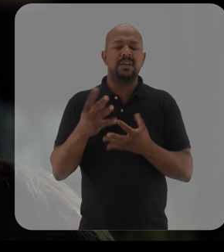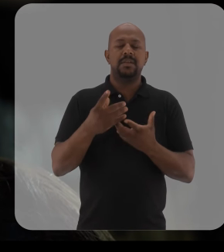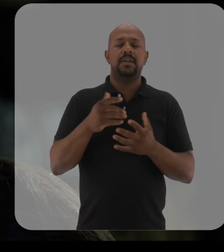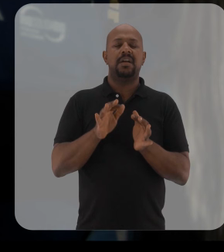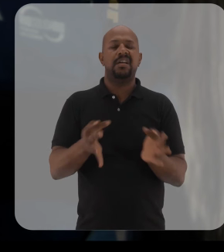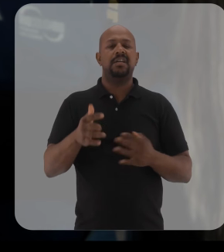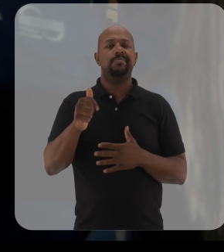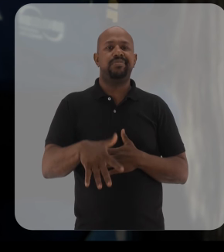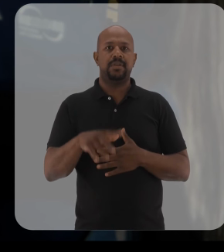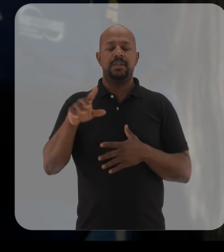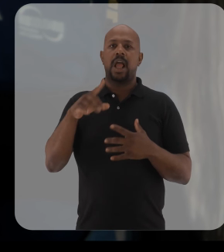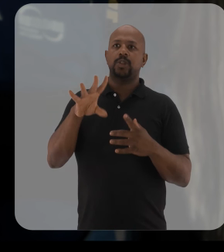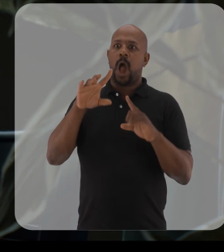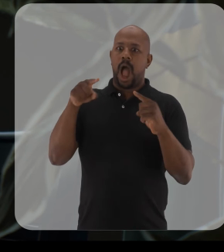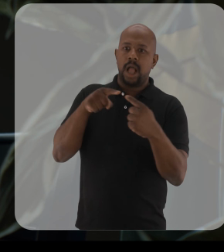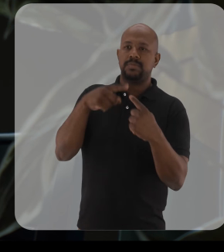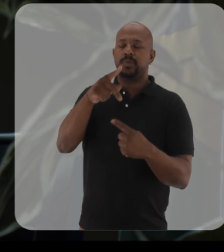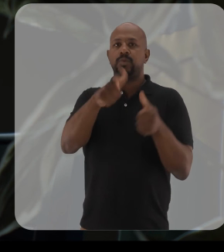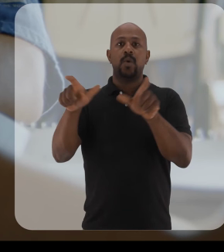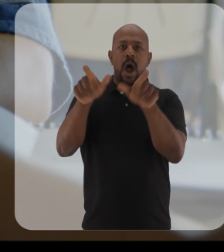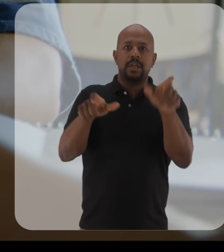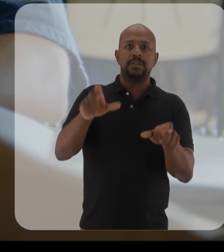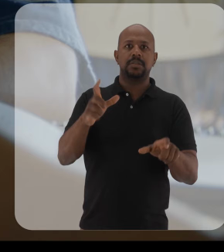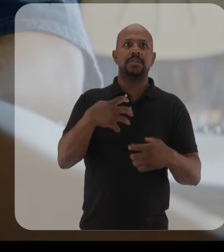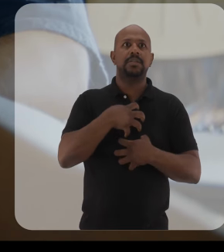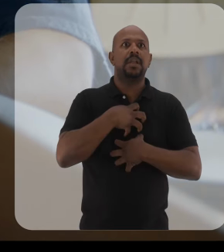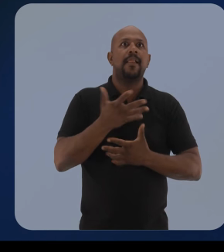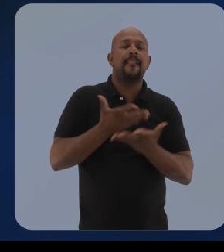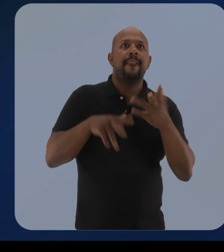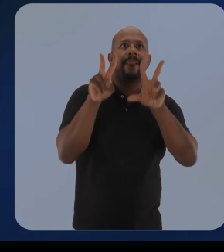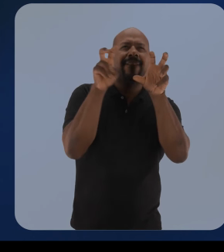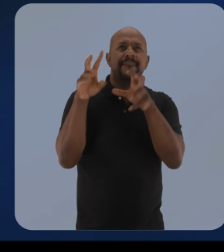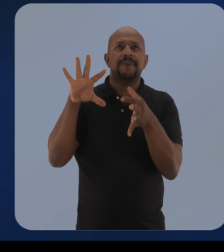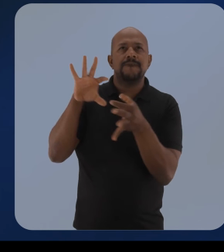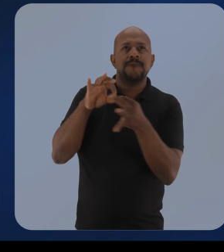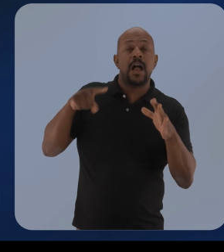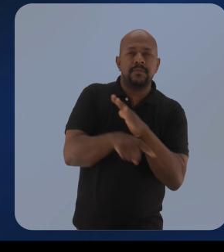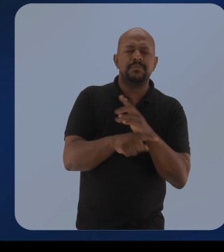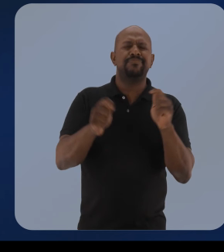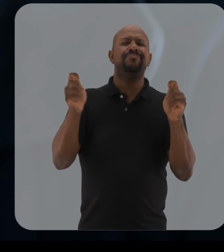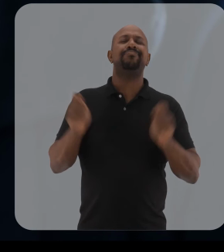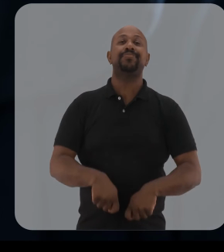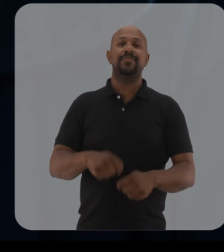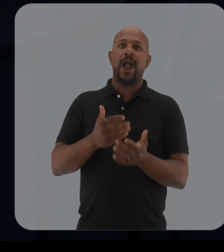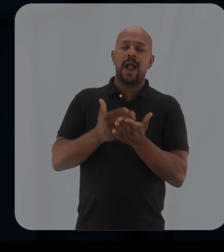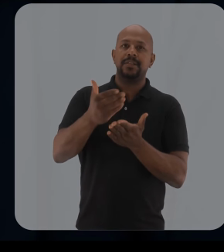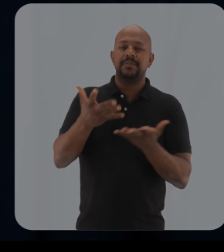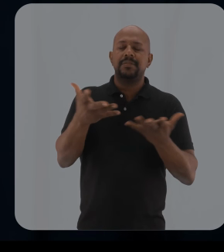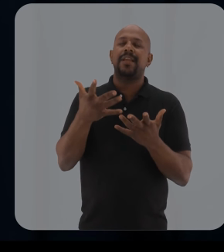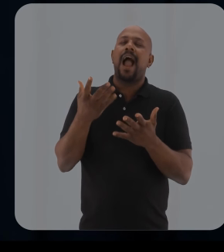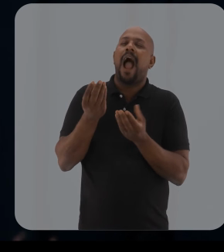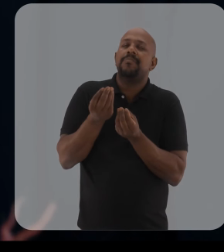na superficialidade e na objetificação do outro. Quando eles já estavam bastante envolvidos com o tema, eu tive espaço necessário para